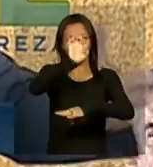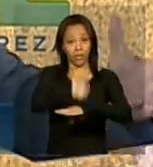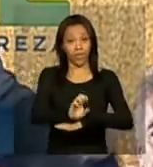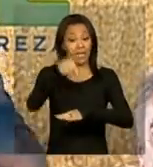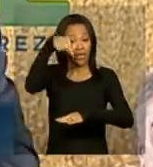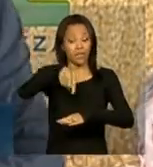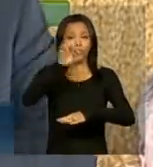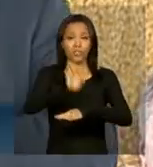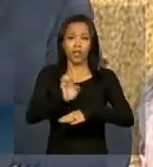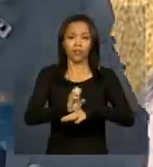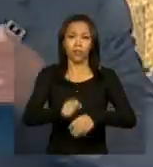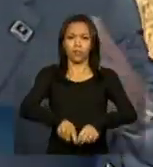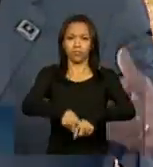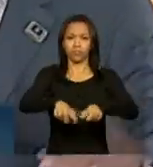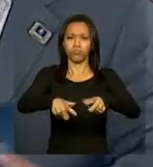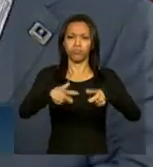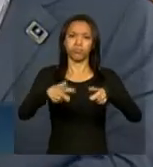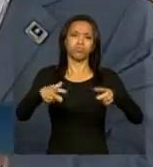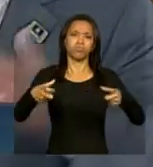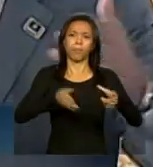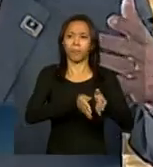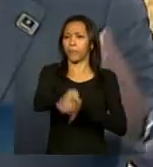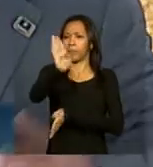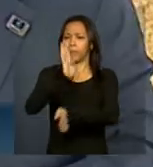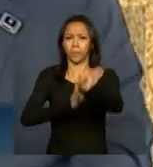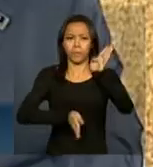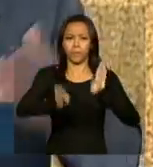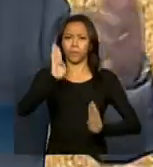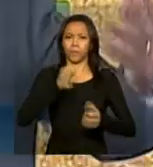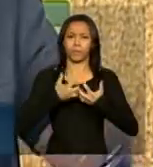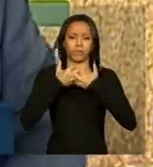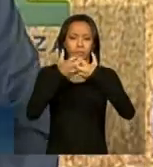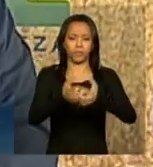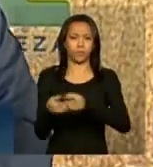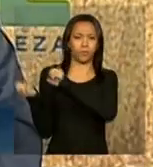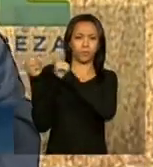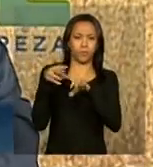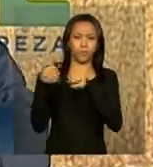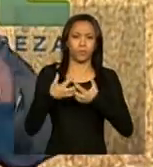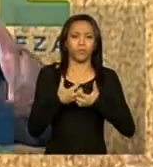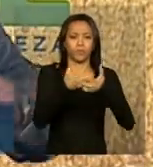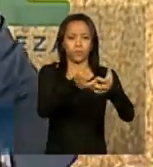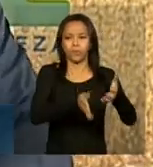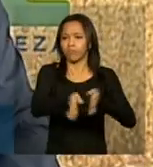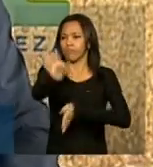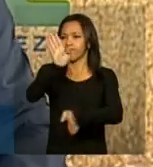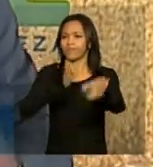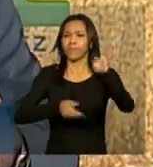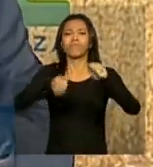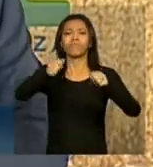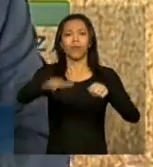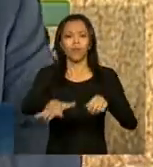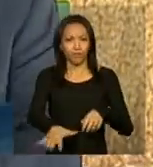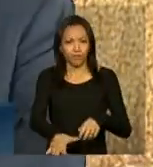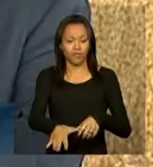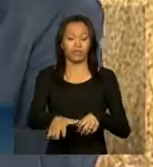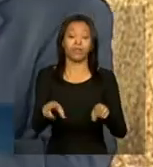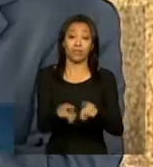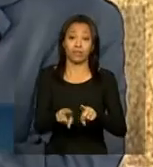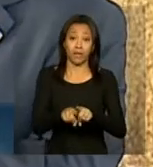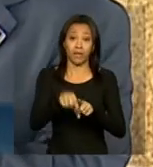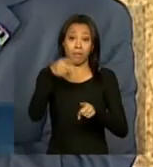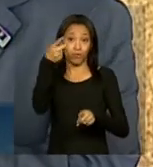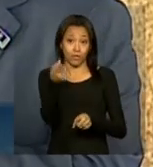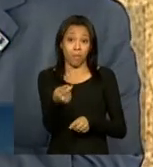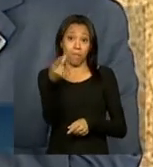estado possa expandir as suas fronteiras agrícolas e poder exportar os seus produtos de forma mais barata, deixando mais